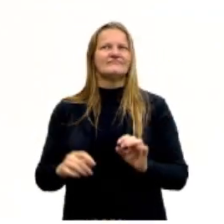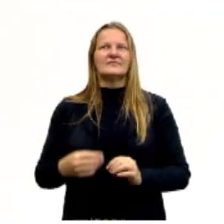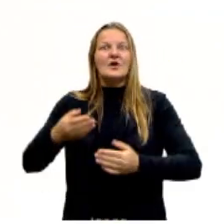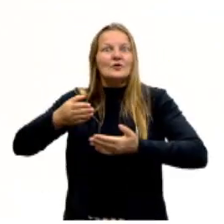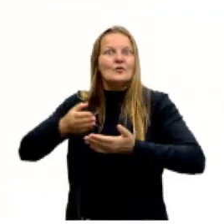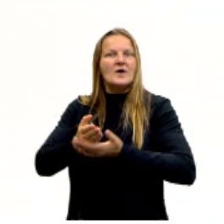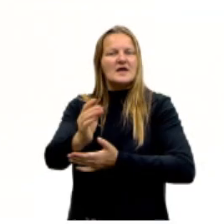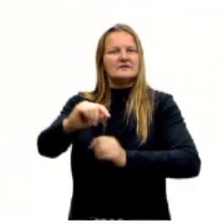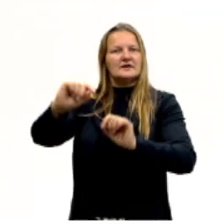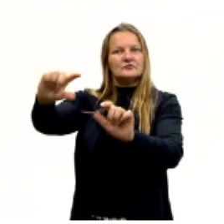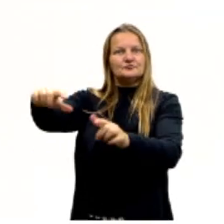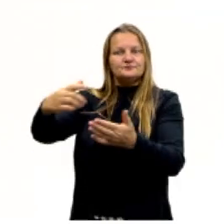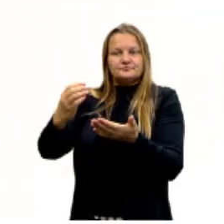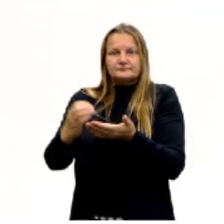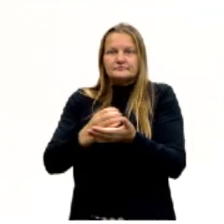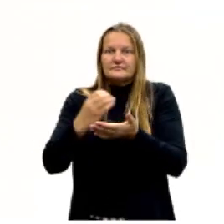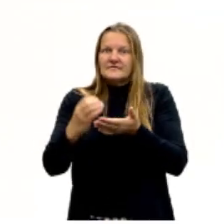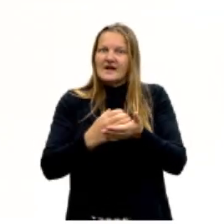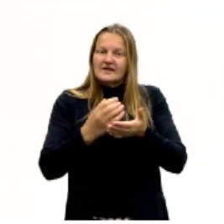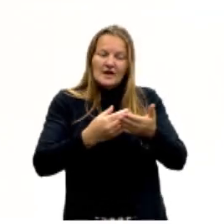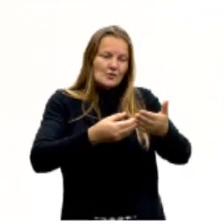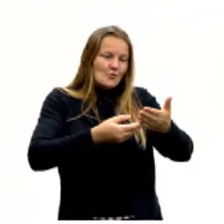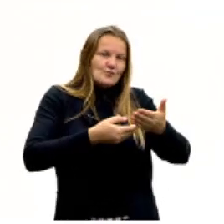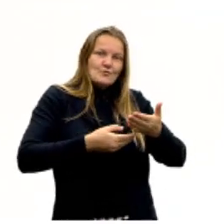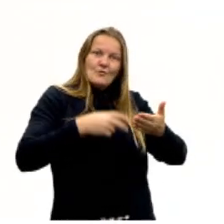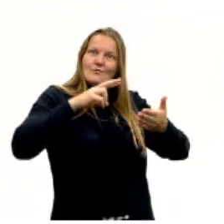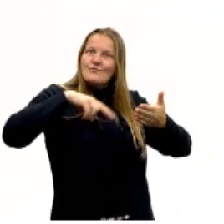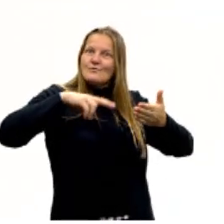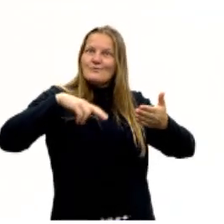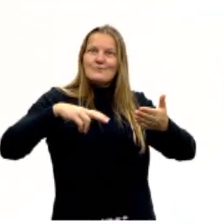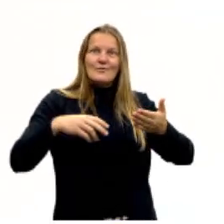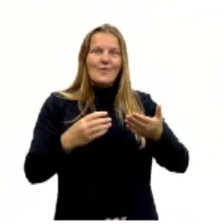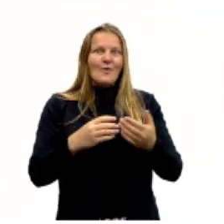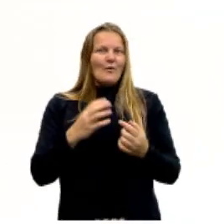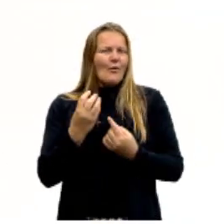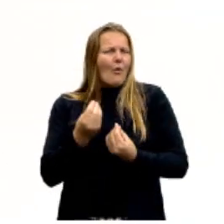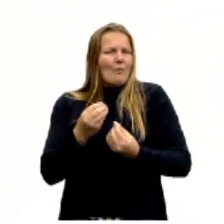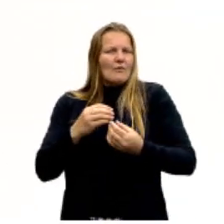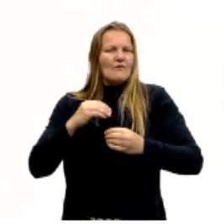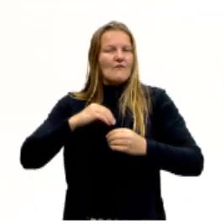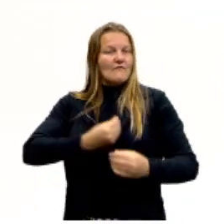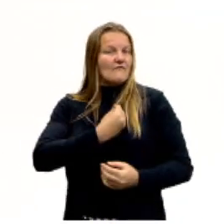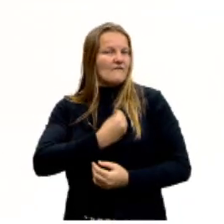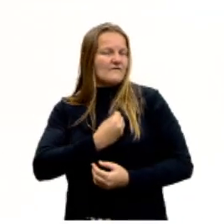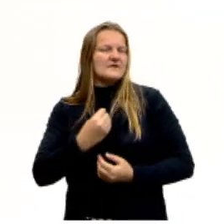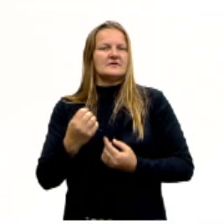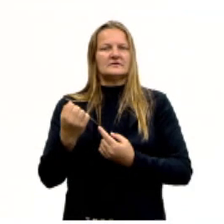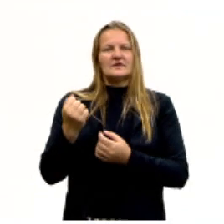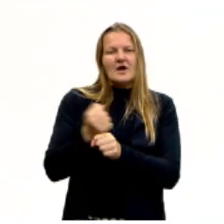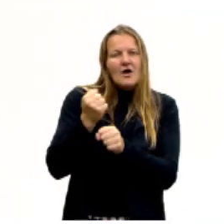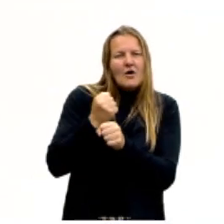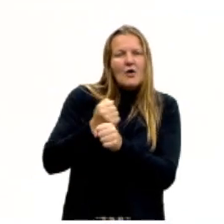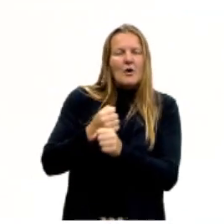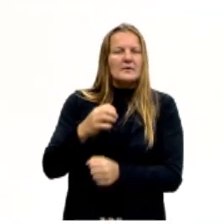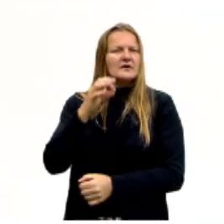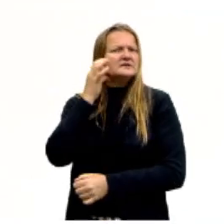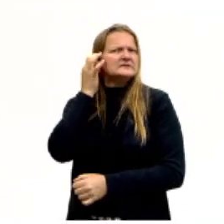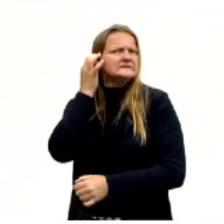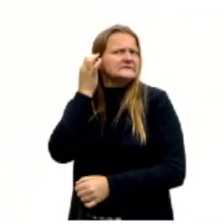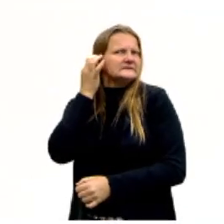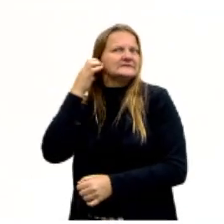exposição e tem um catálogo maravilhoso que vai dizendo ali um pouquinho do artista da sua obra chiquesi